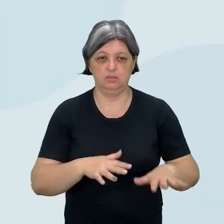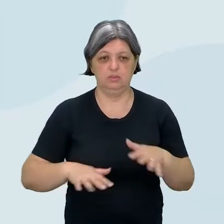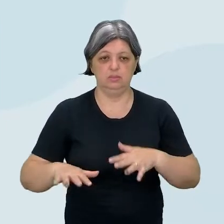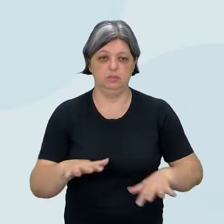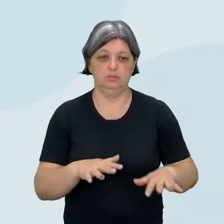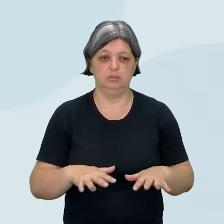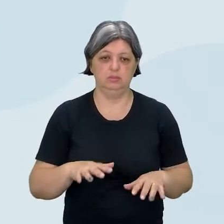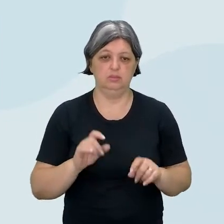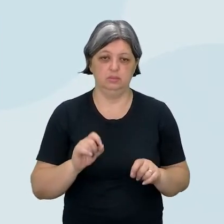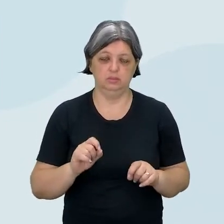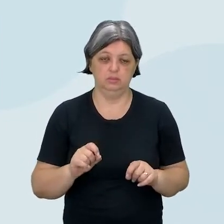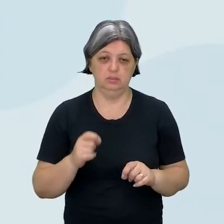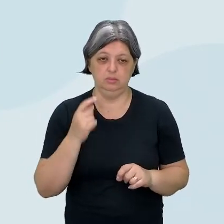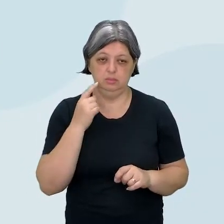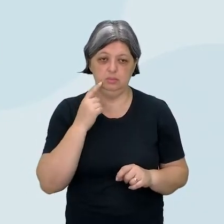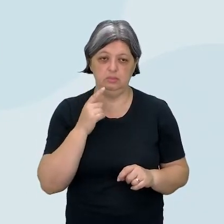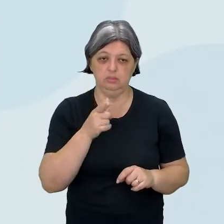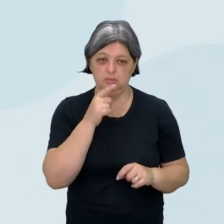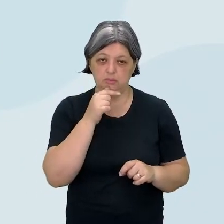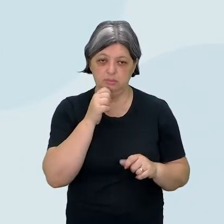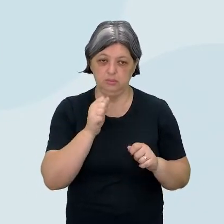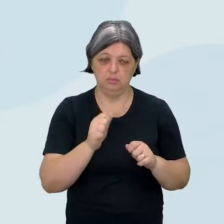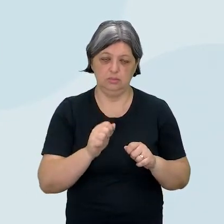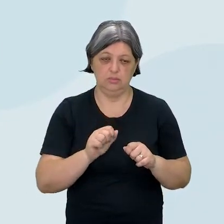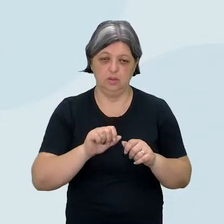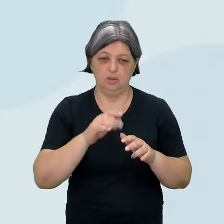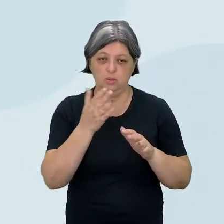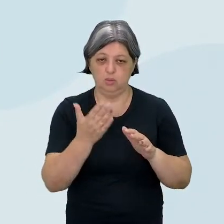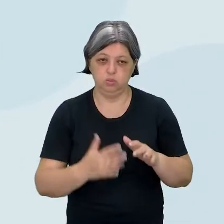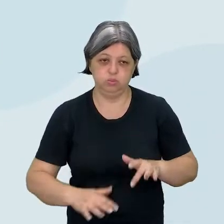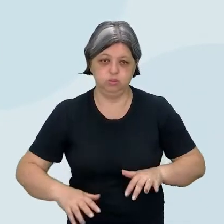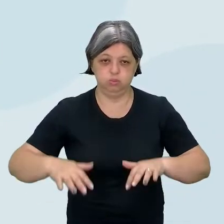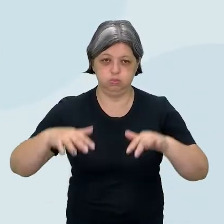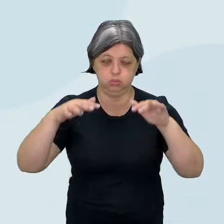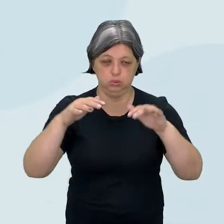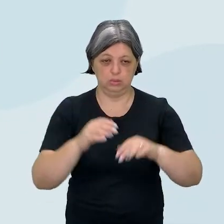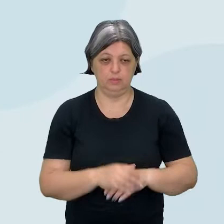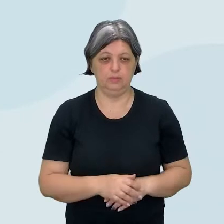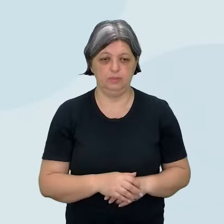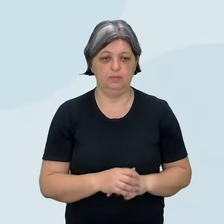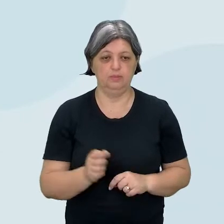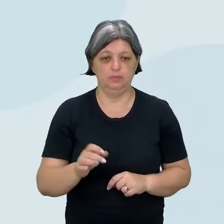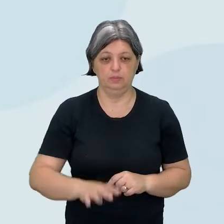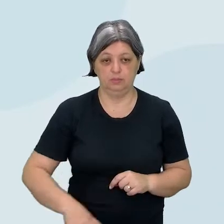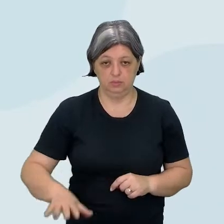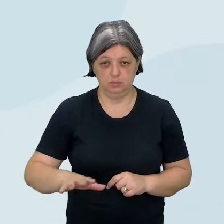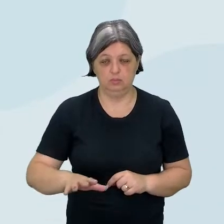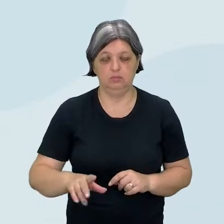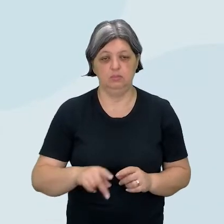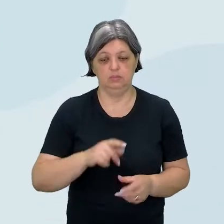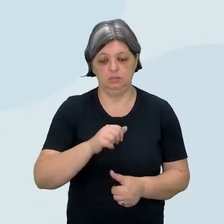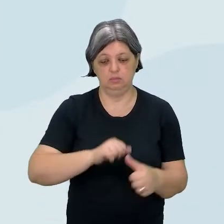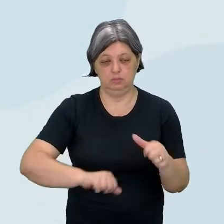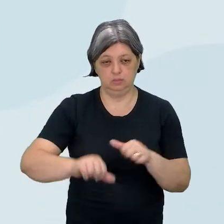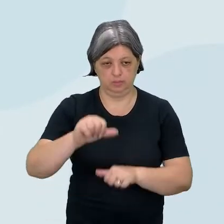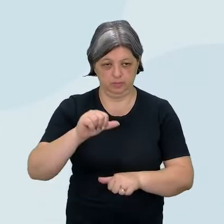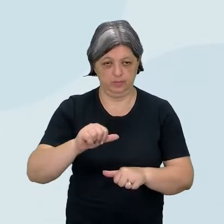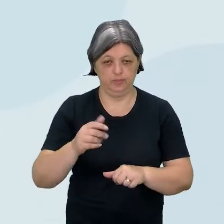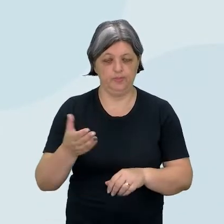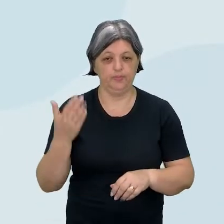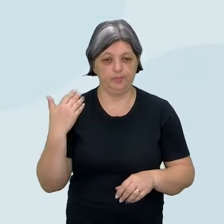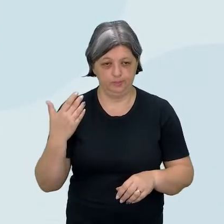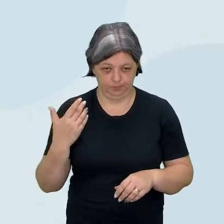como tsunamis. Então, com essas perturbações, esse ambiente ele era ocupado anteriormente por